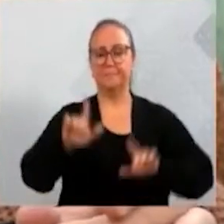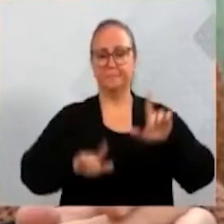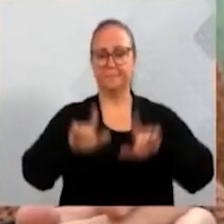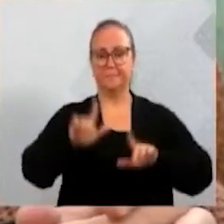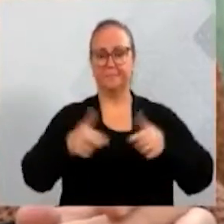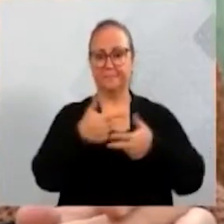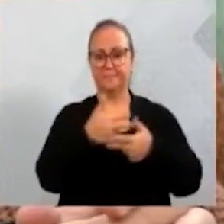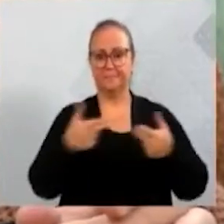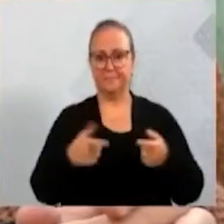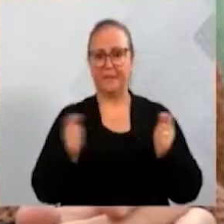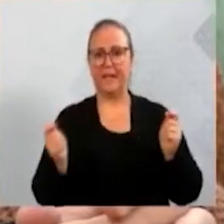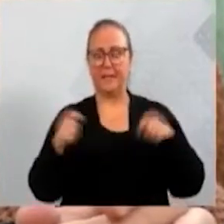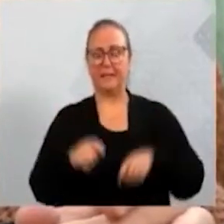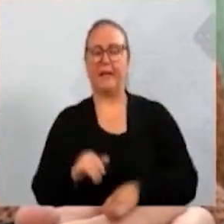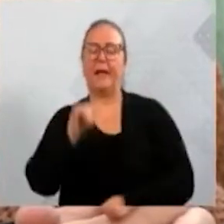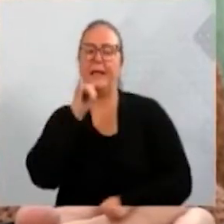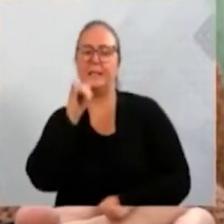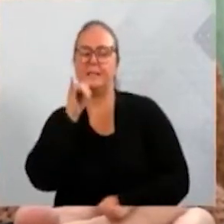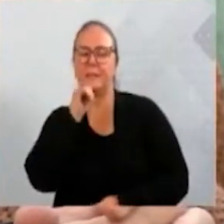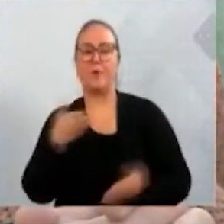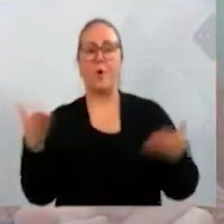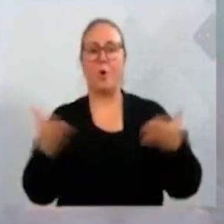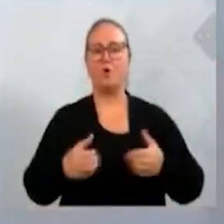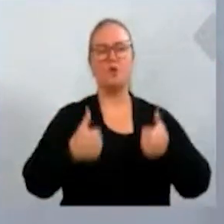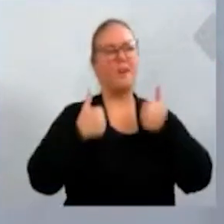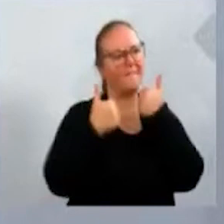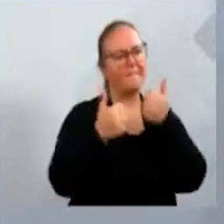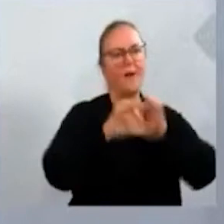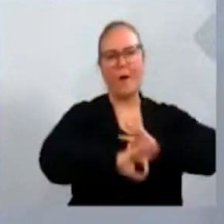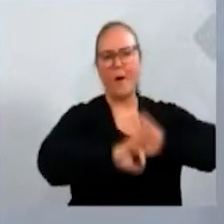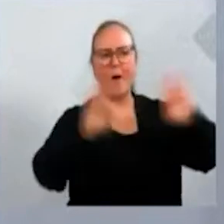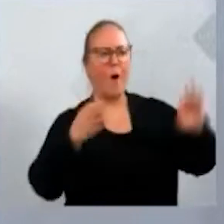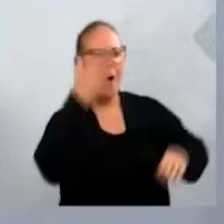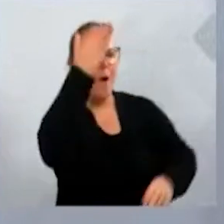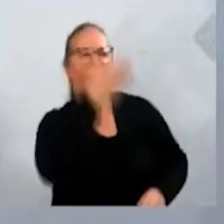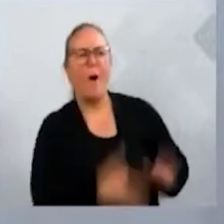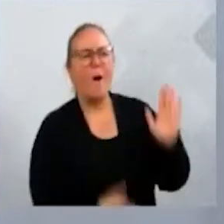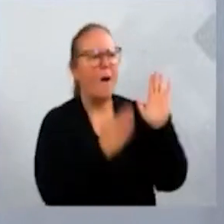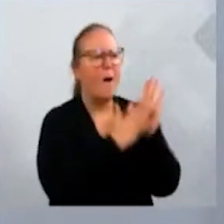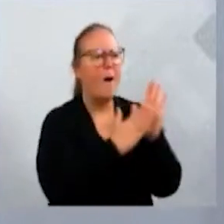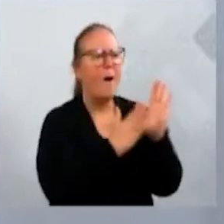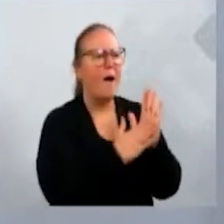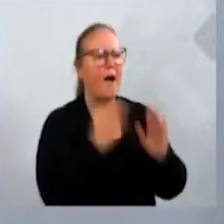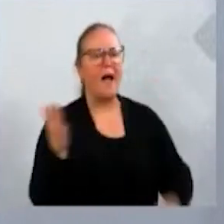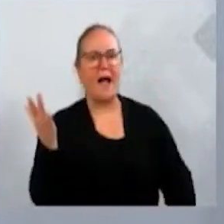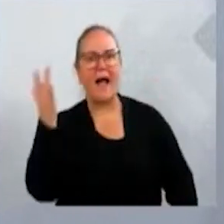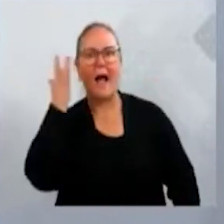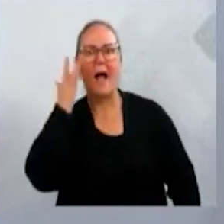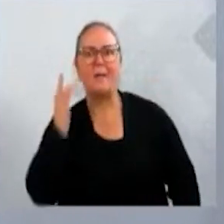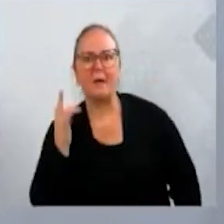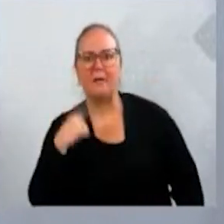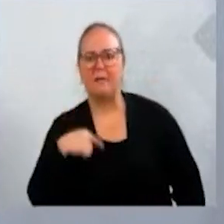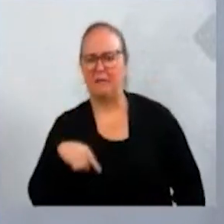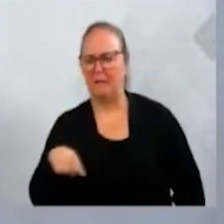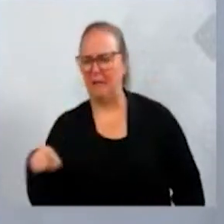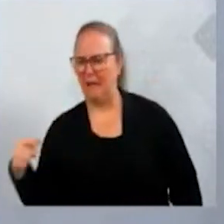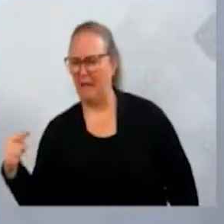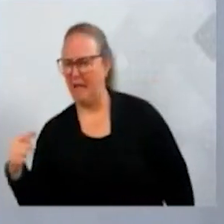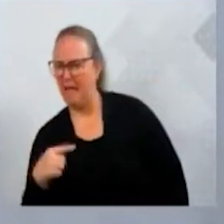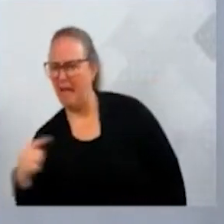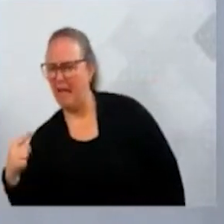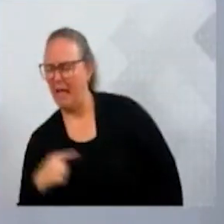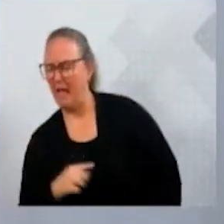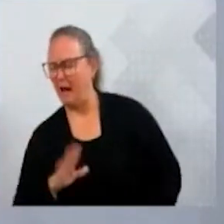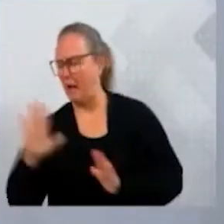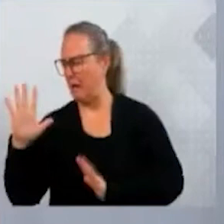dormir herói Vereador campesato e acordar bandido ela tem esse poder ela consegue manipular as pessoas